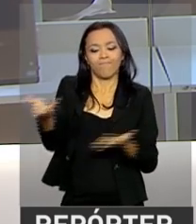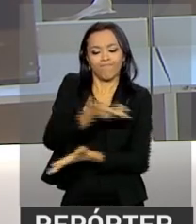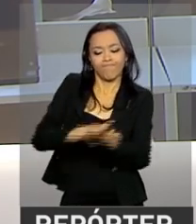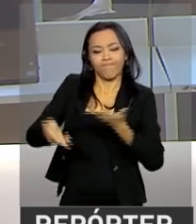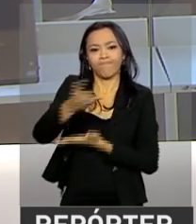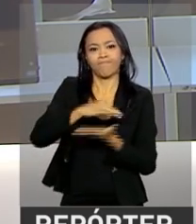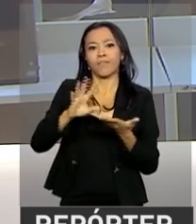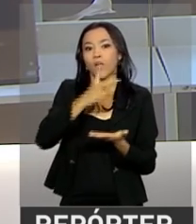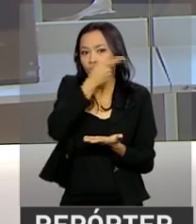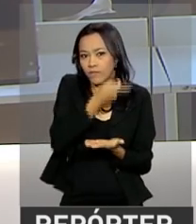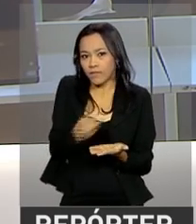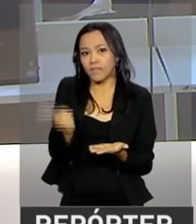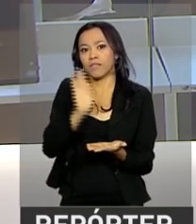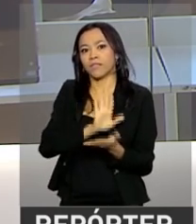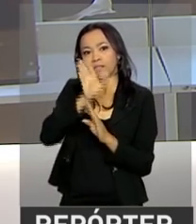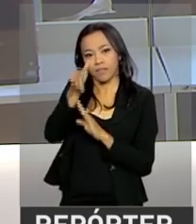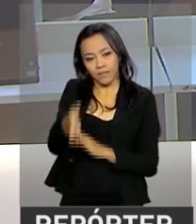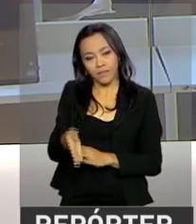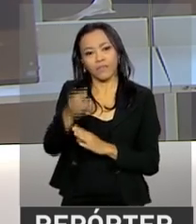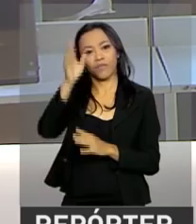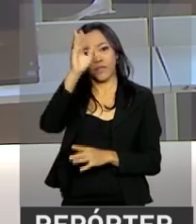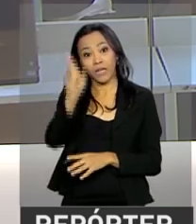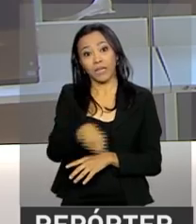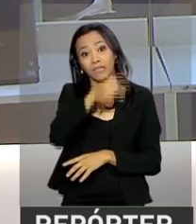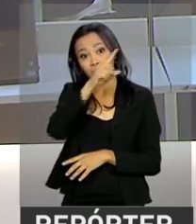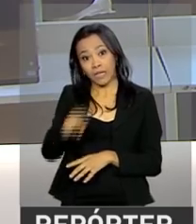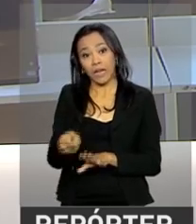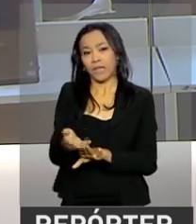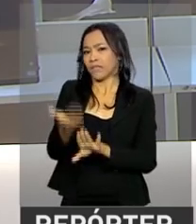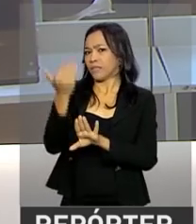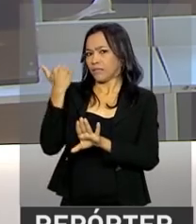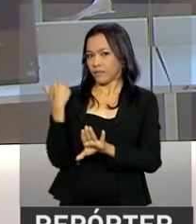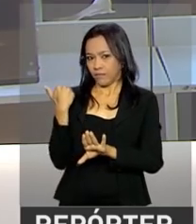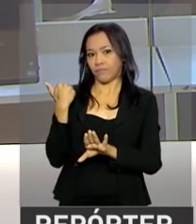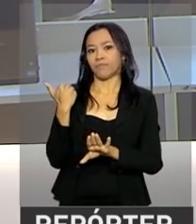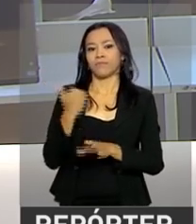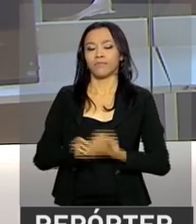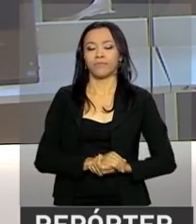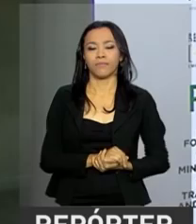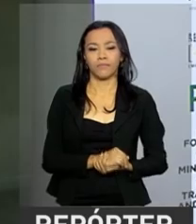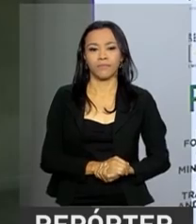após visitas oficiais terem sido canceladas em anos anteriores.